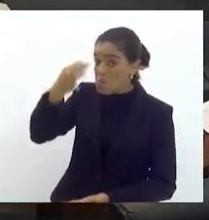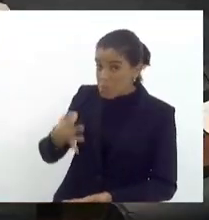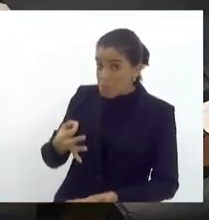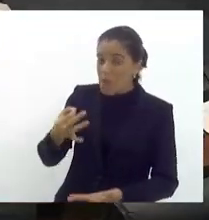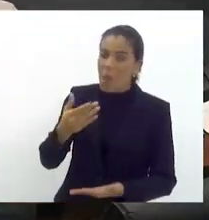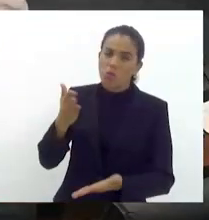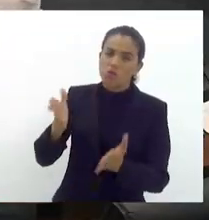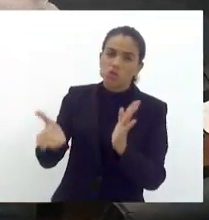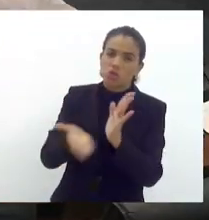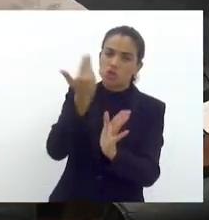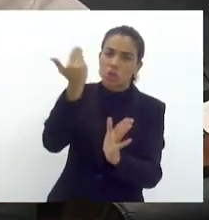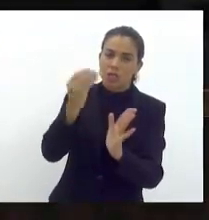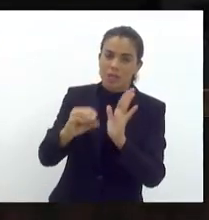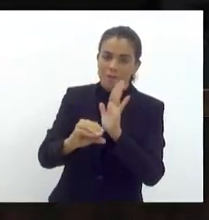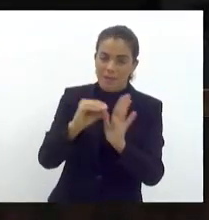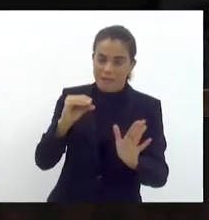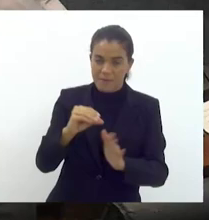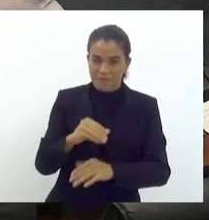emendas